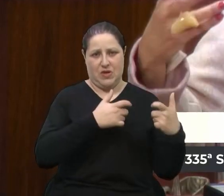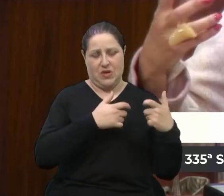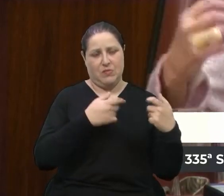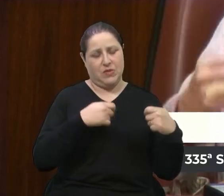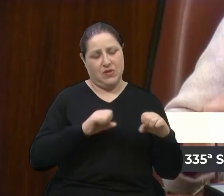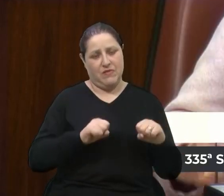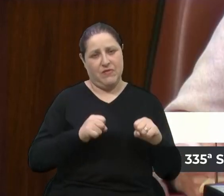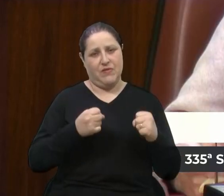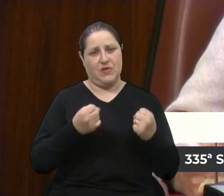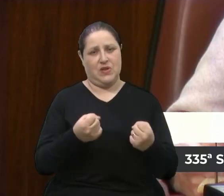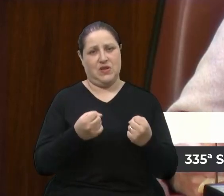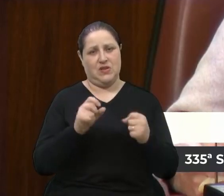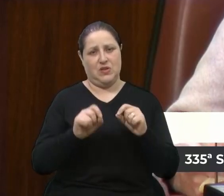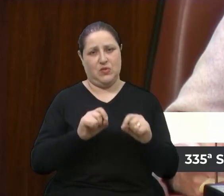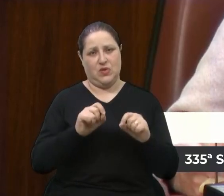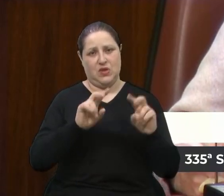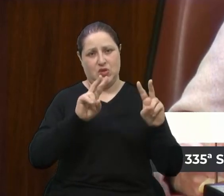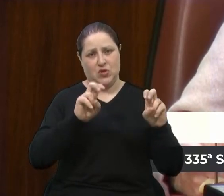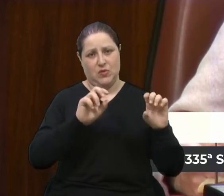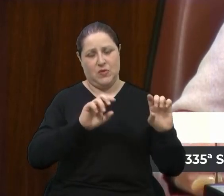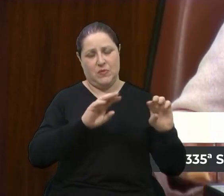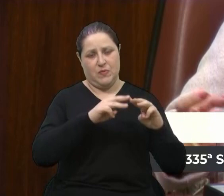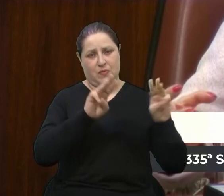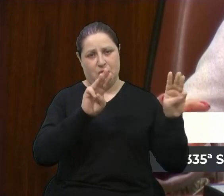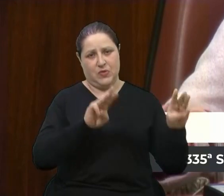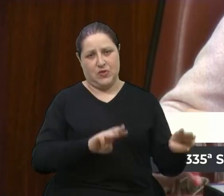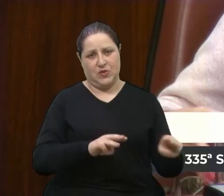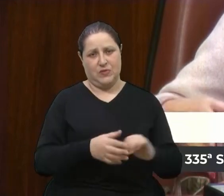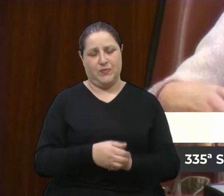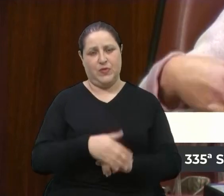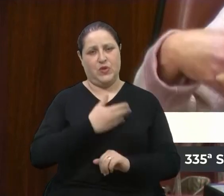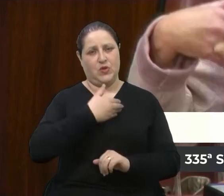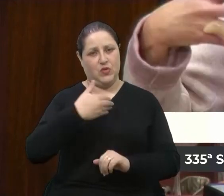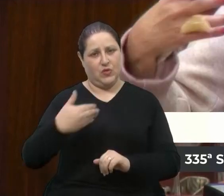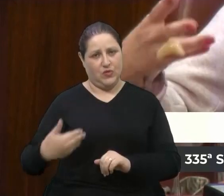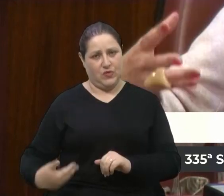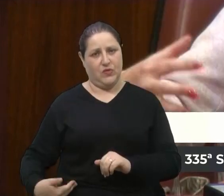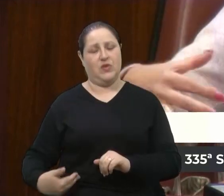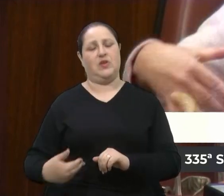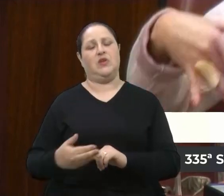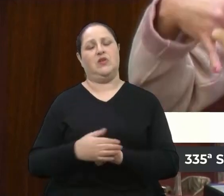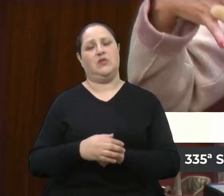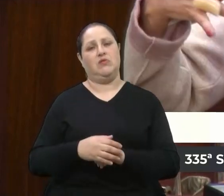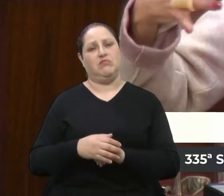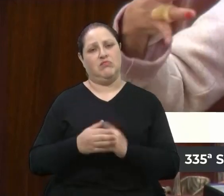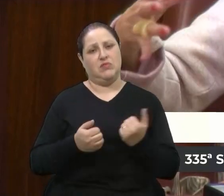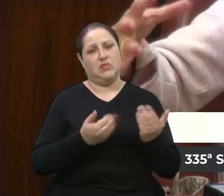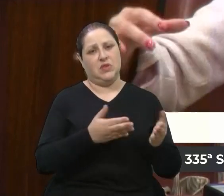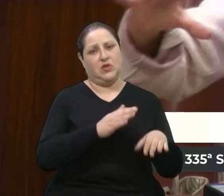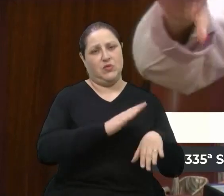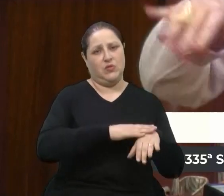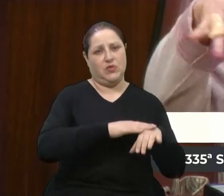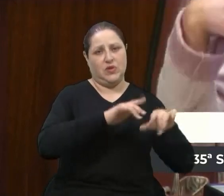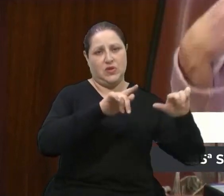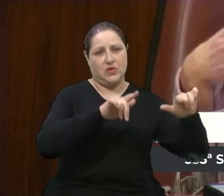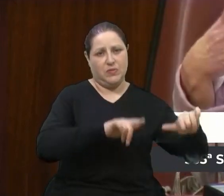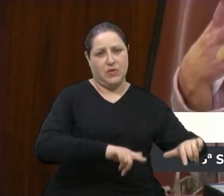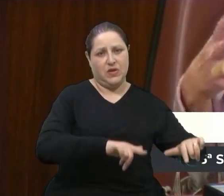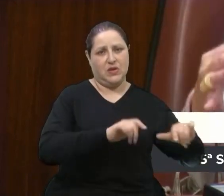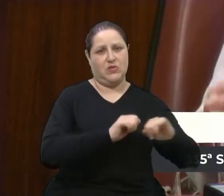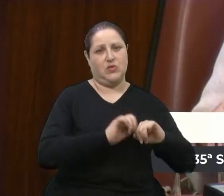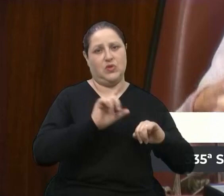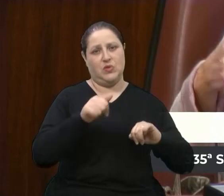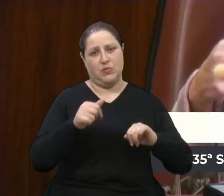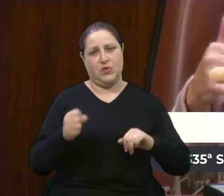coisa dos museus, né? Então, o poder público começou dando espaço, depois, em algum momento,